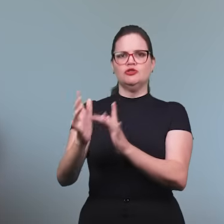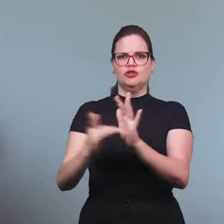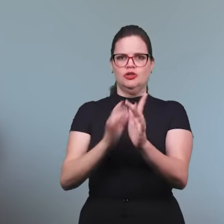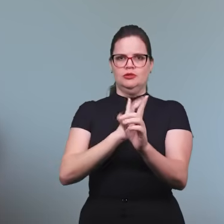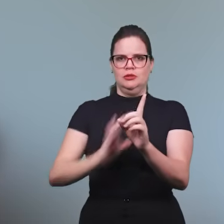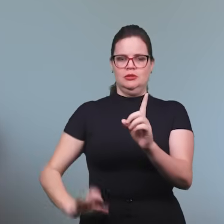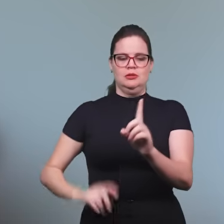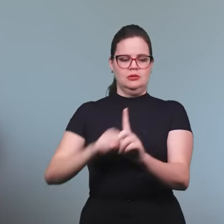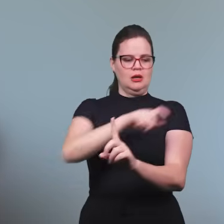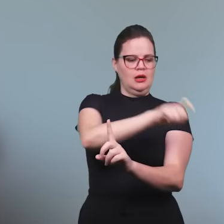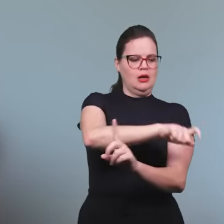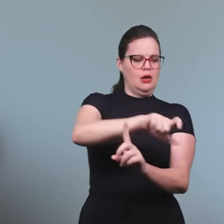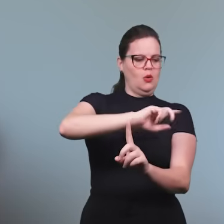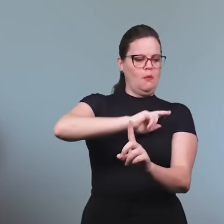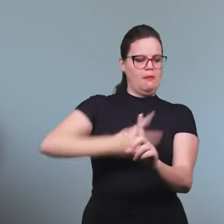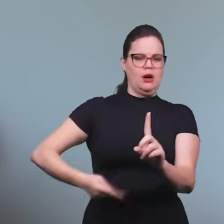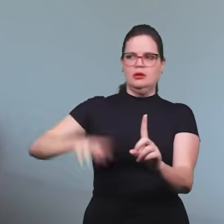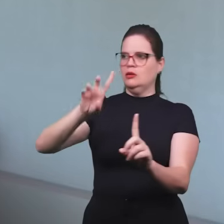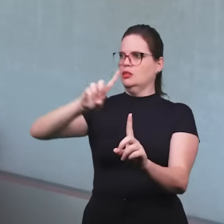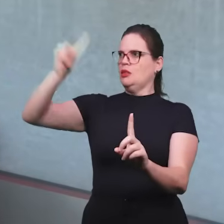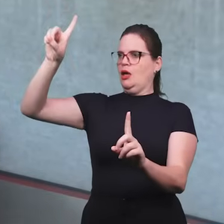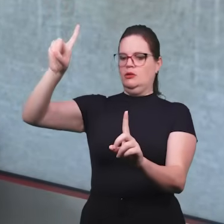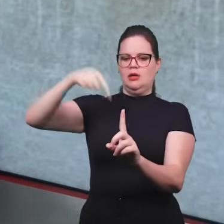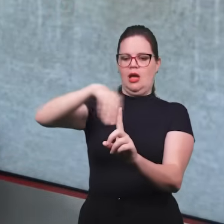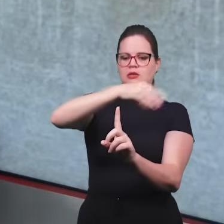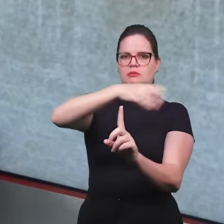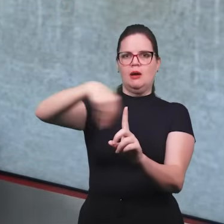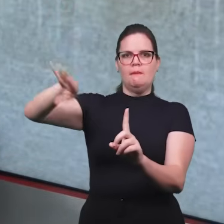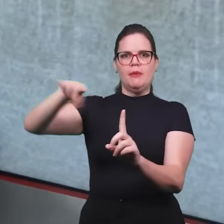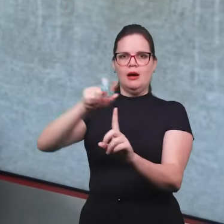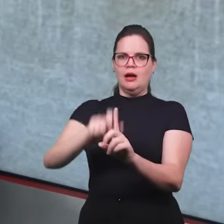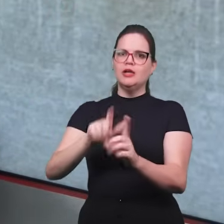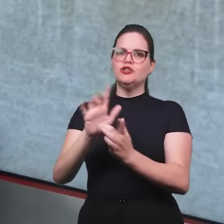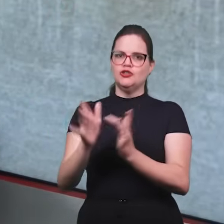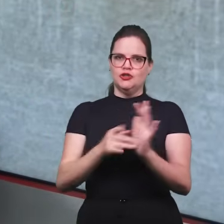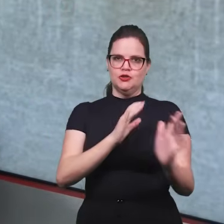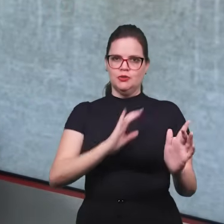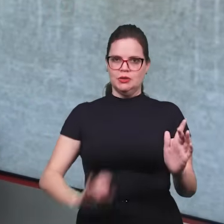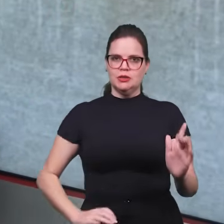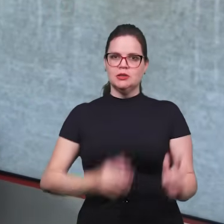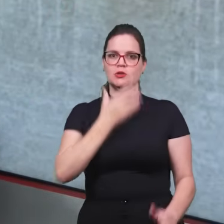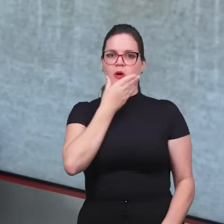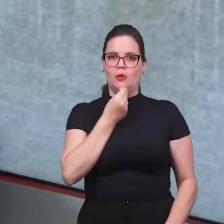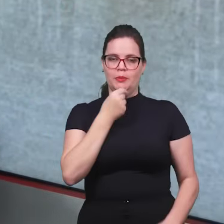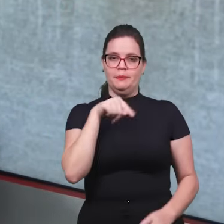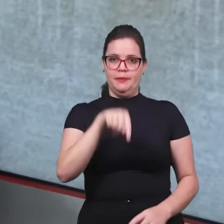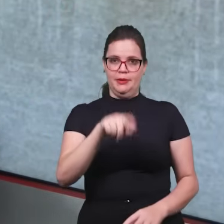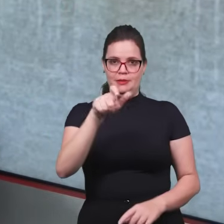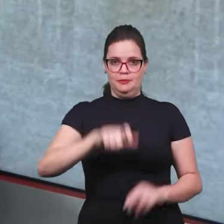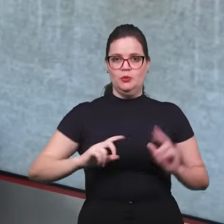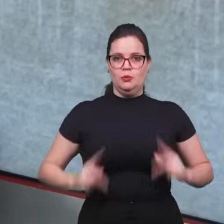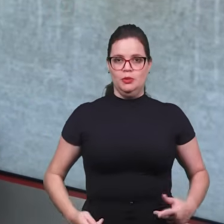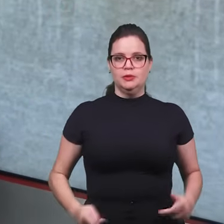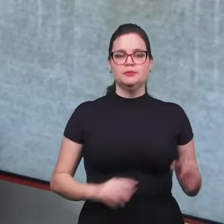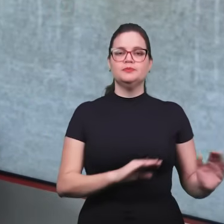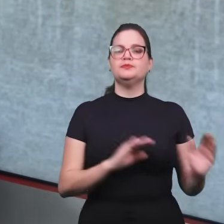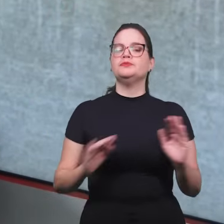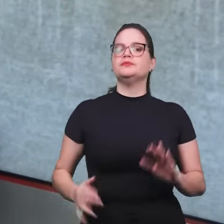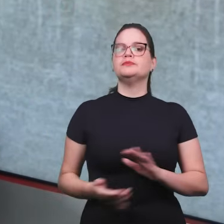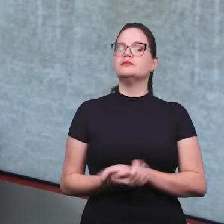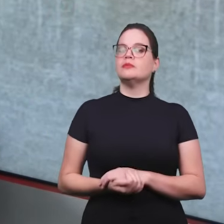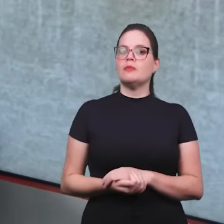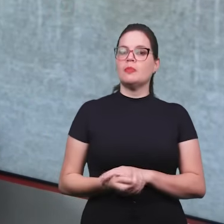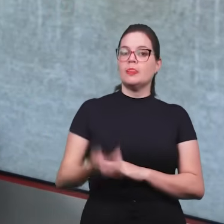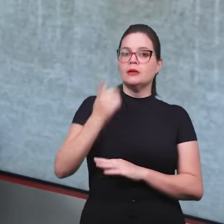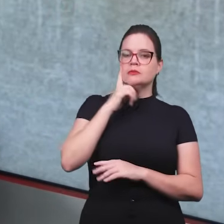Jesus Cristo, homem. Muito bem, apesar disso, muitos defendem que há uma distinção